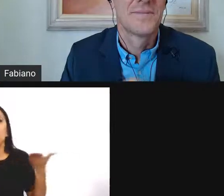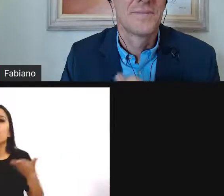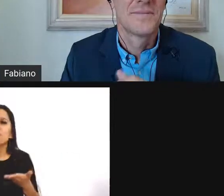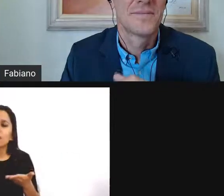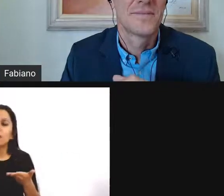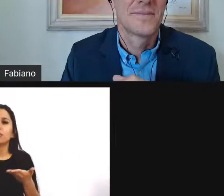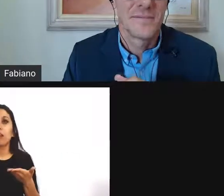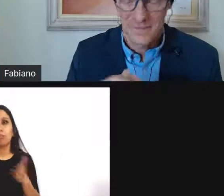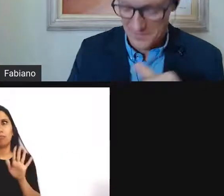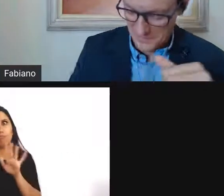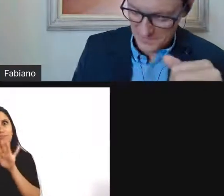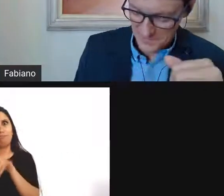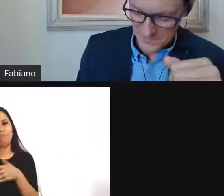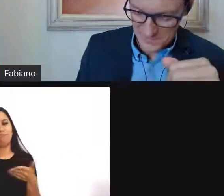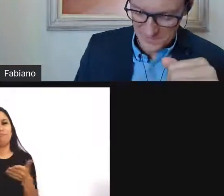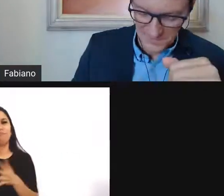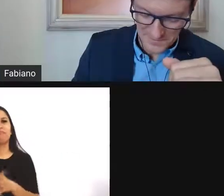de